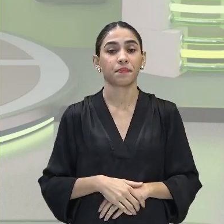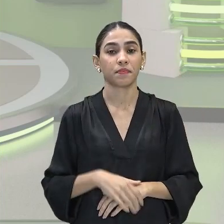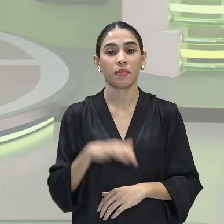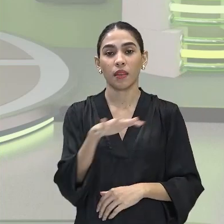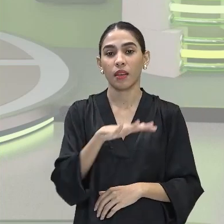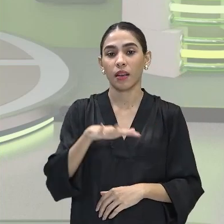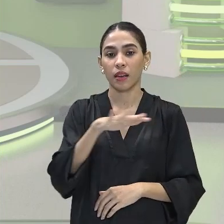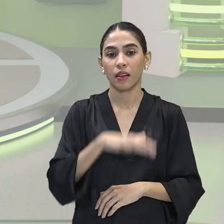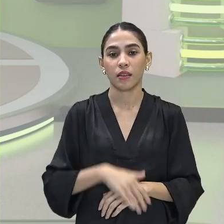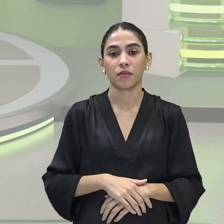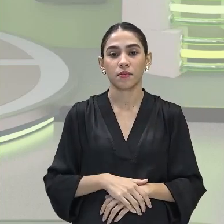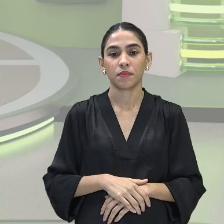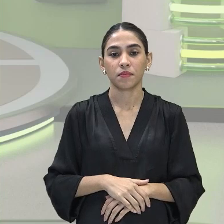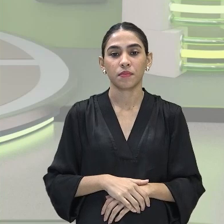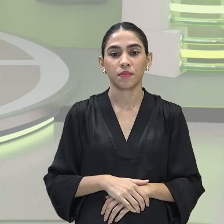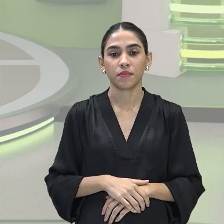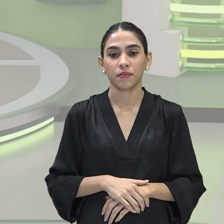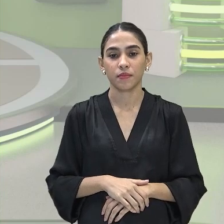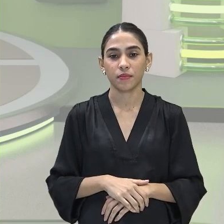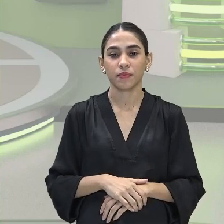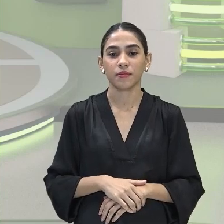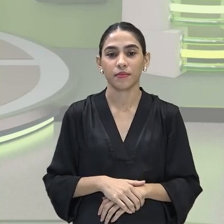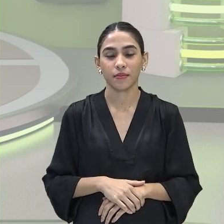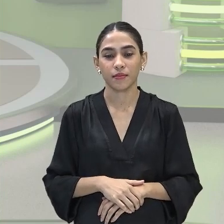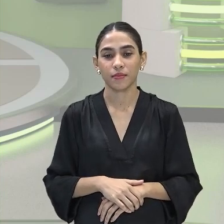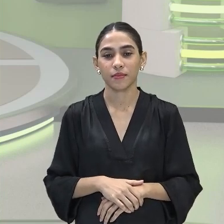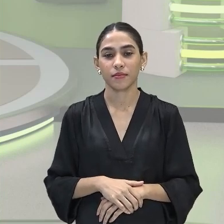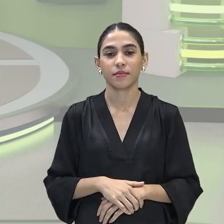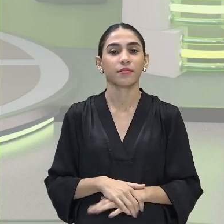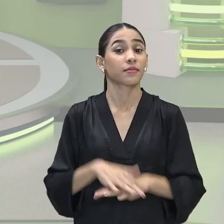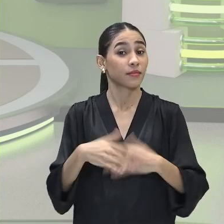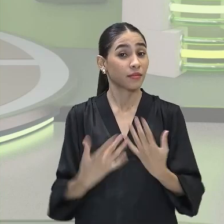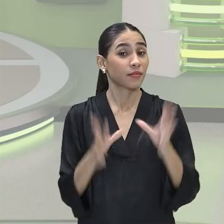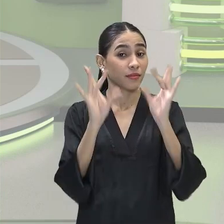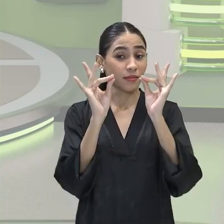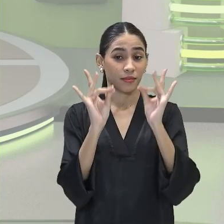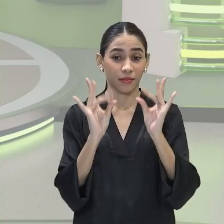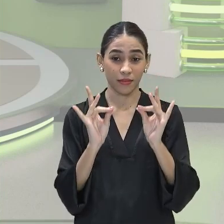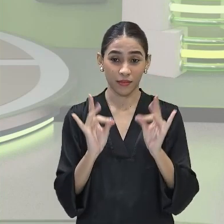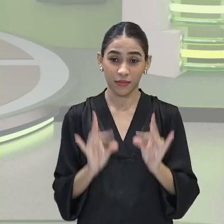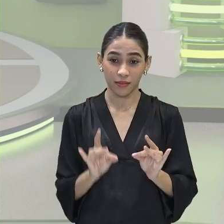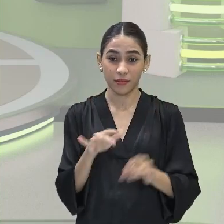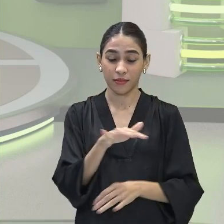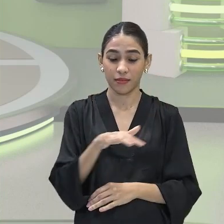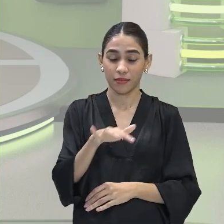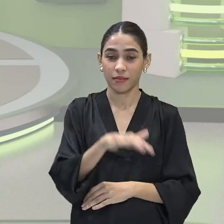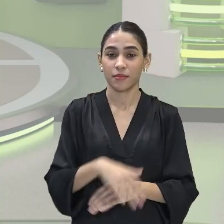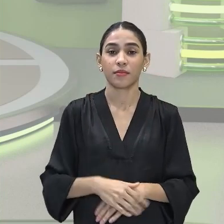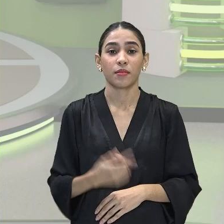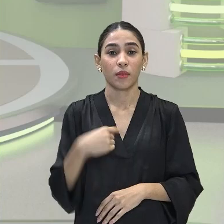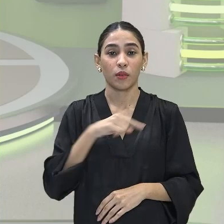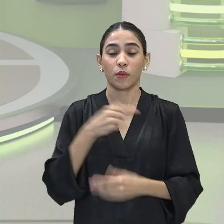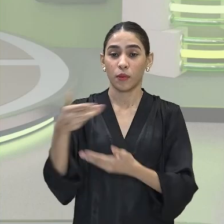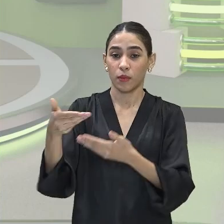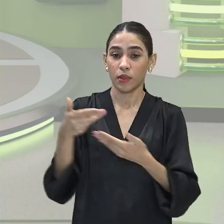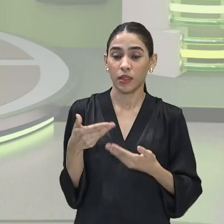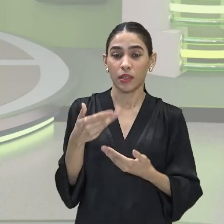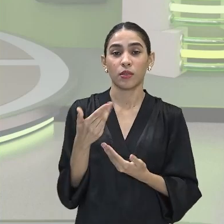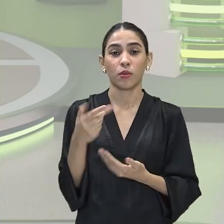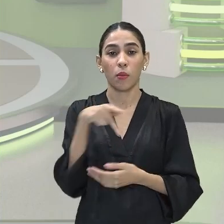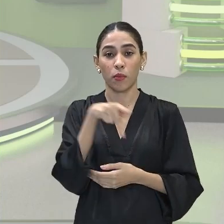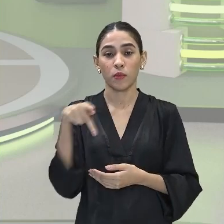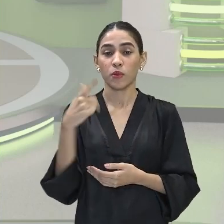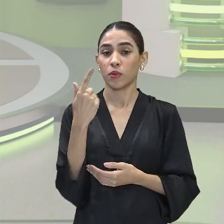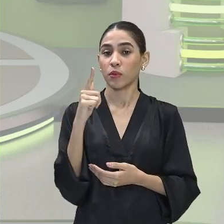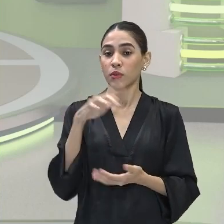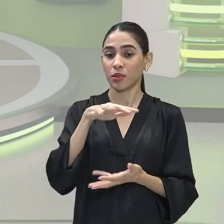como hotspots. E aí, para falar com mais detalhes sobre essas áreas, nós convidamos o professor de